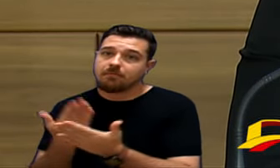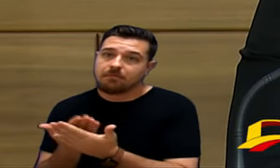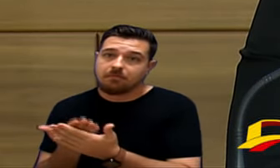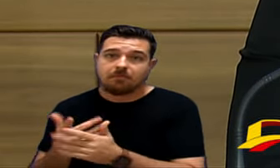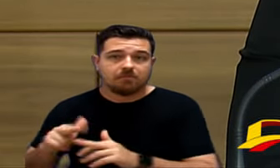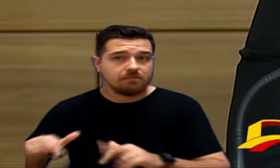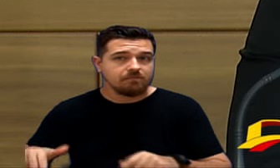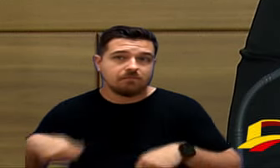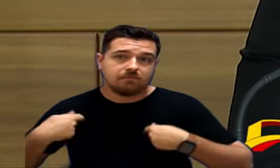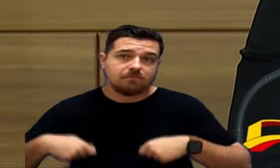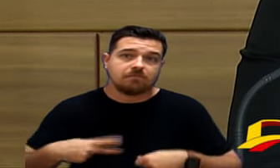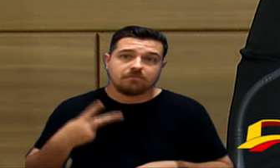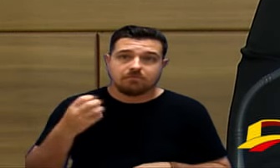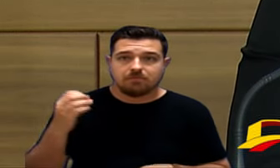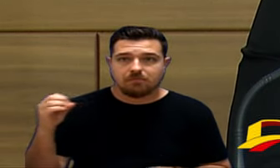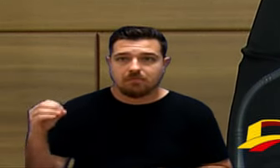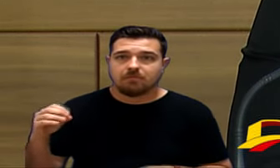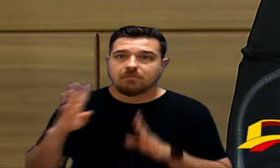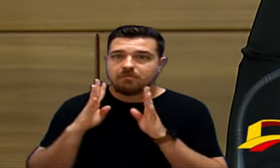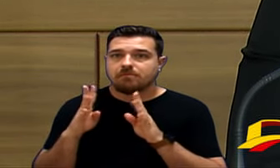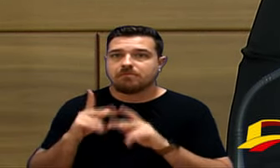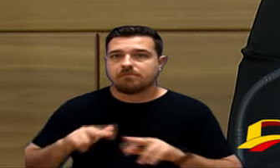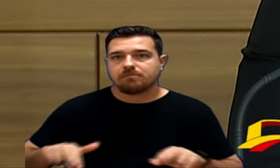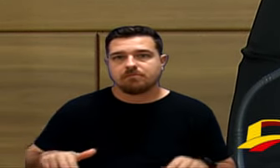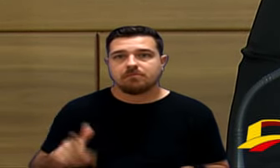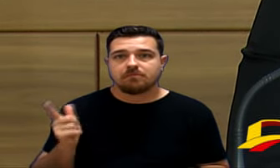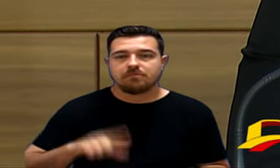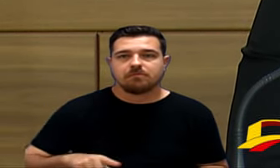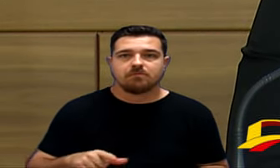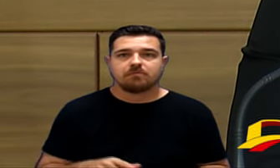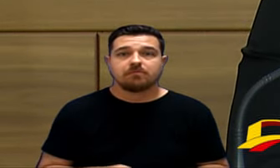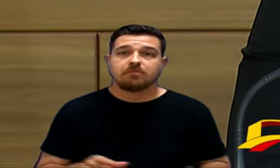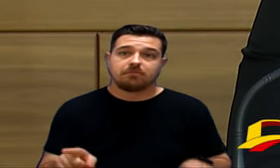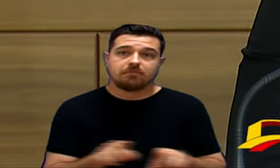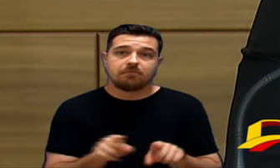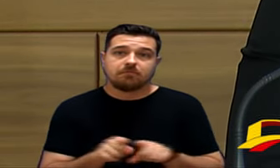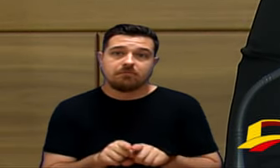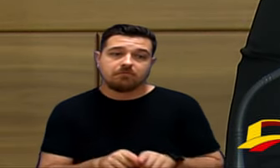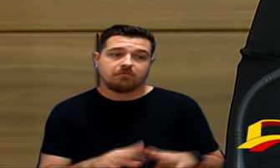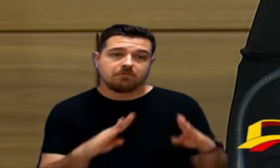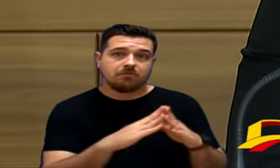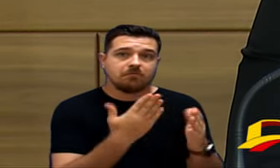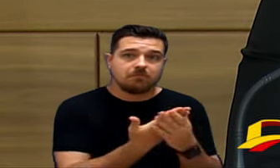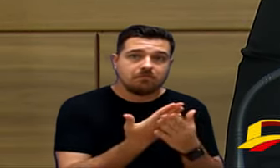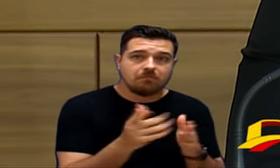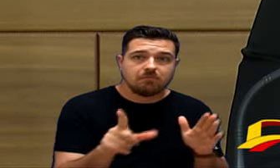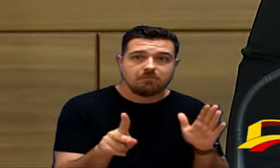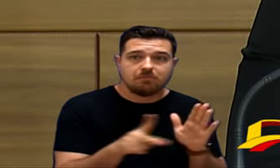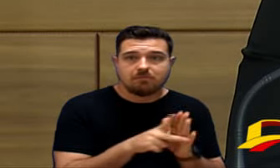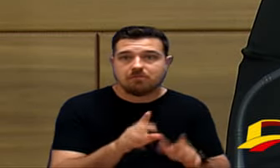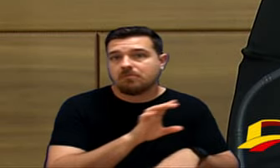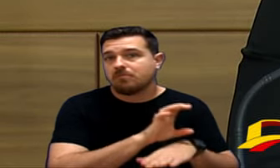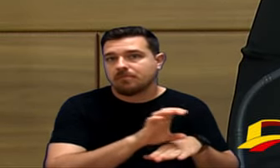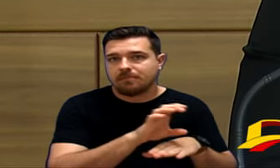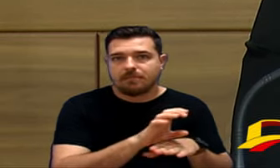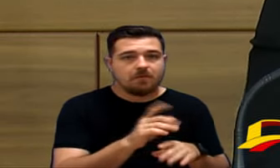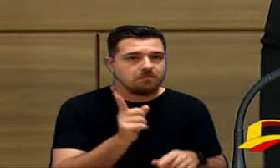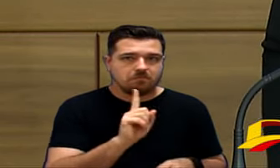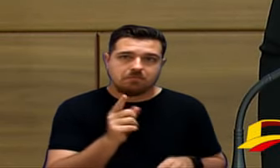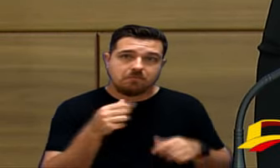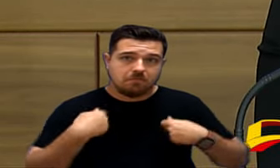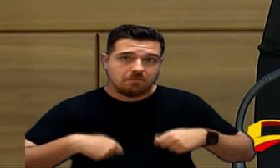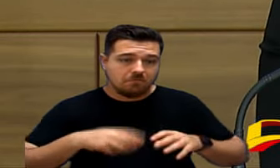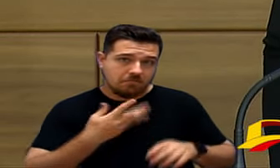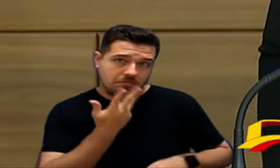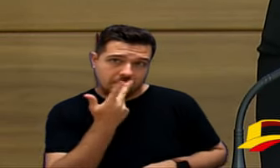ocorre um problema na escola estadual e a gente tem que atender porque às vezes não dá para você falar assim ó chama a polícia militar competência não é minha não é